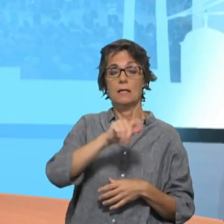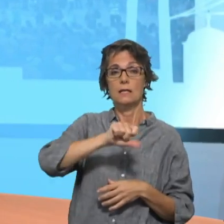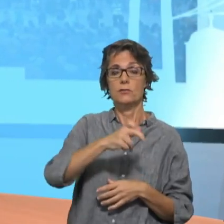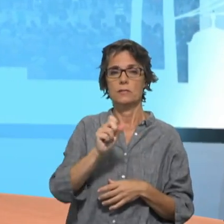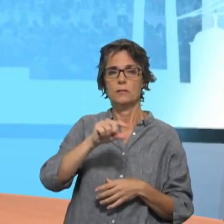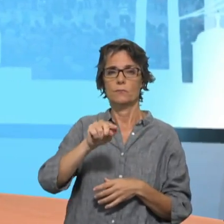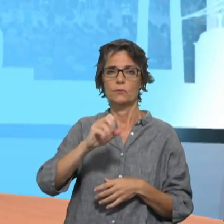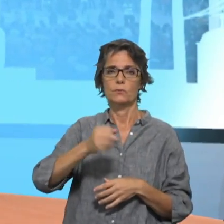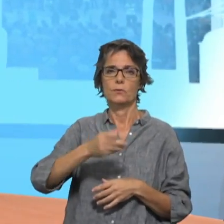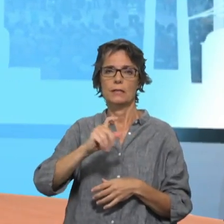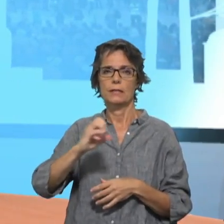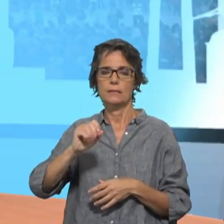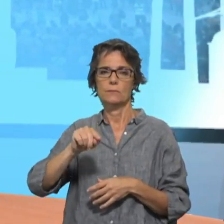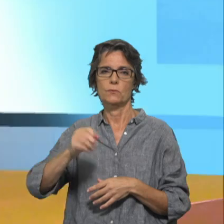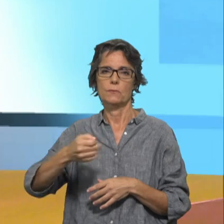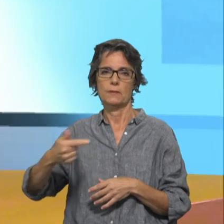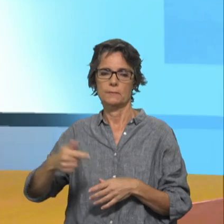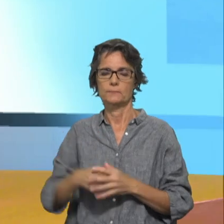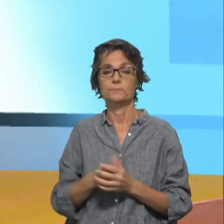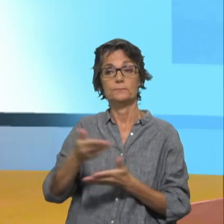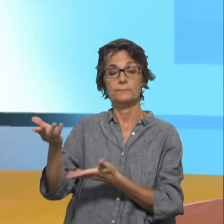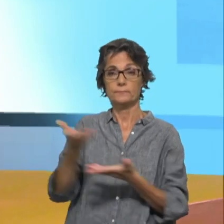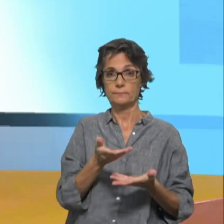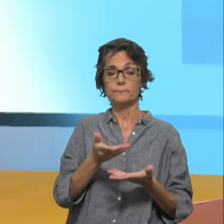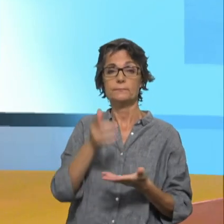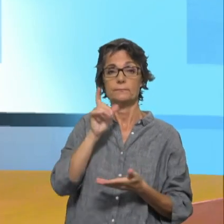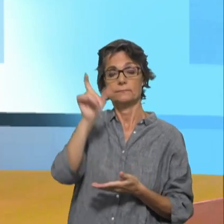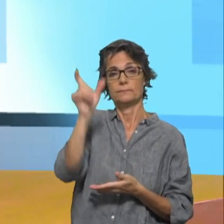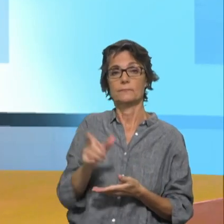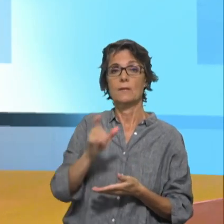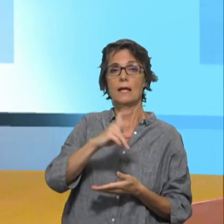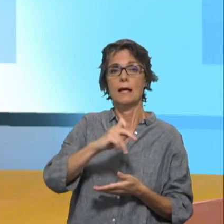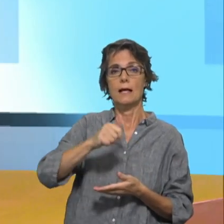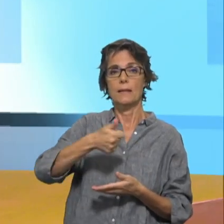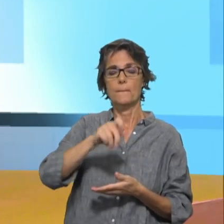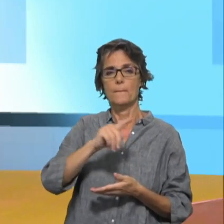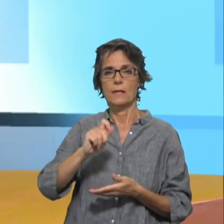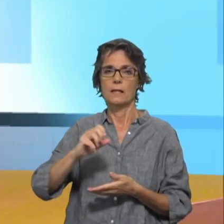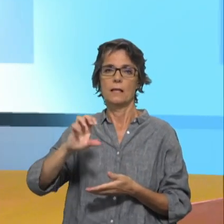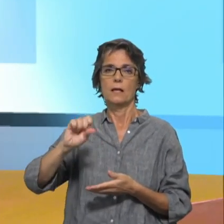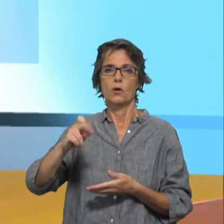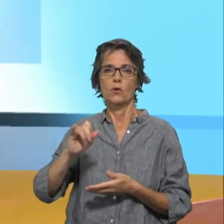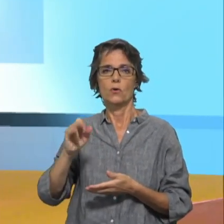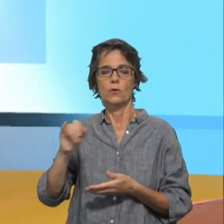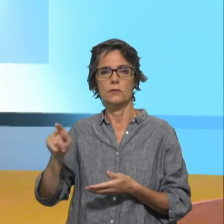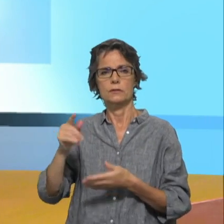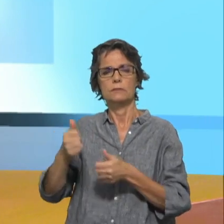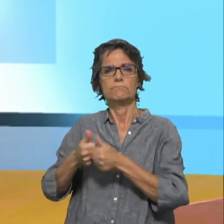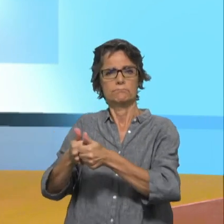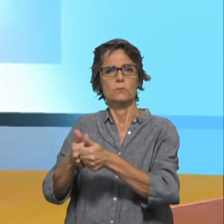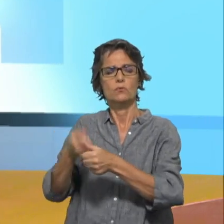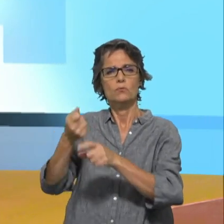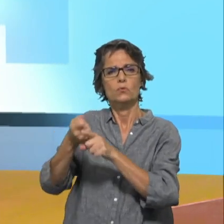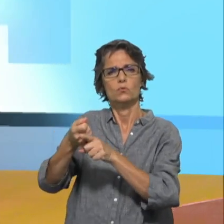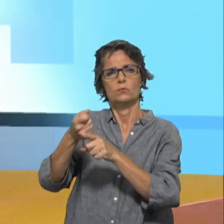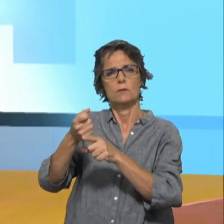agência.eclésia.pt. Falamos agora com Anabela Góes, jornalista da Renascença, que acompanhou a luta pela independência de Timor-Leste há 25 anos. Anabela, boa tarde. Boa